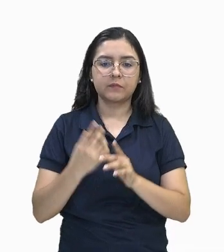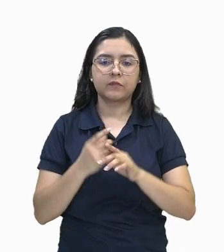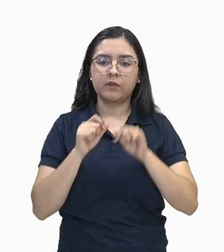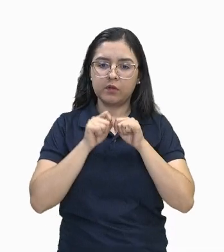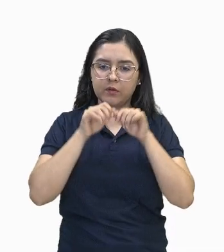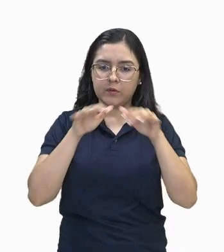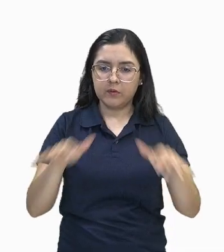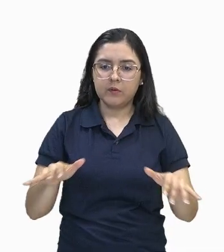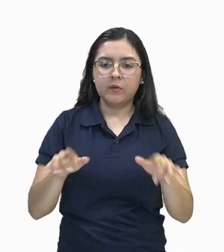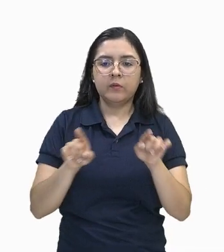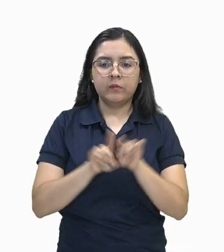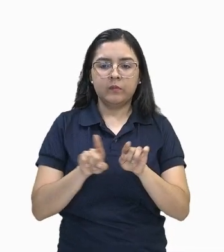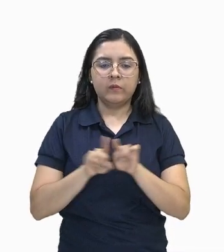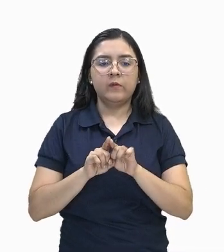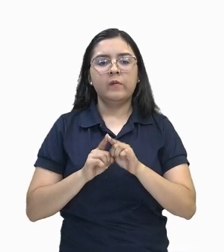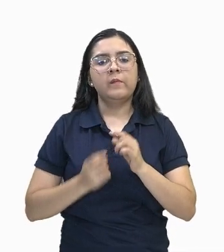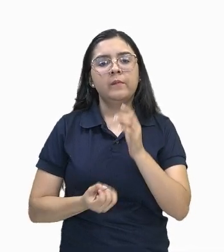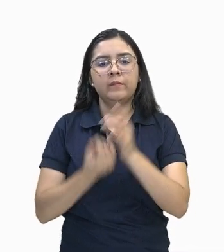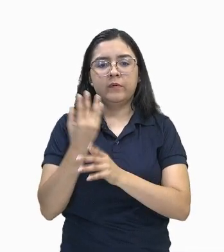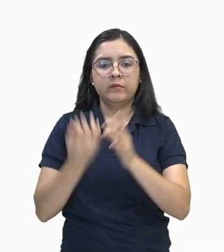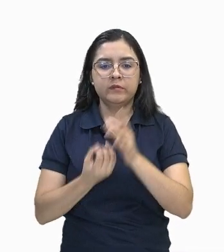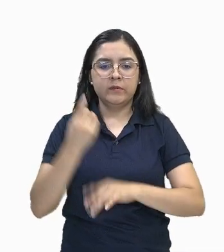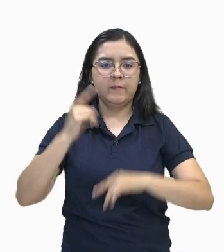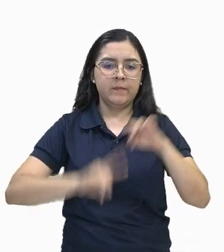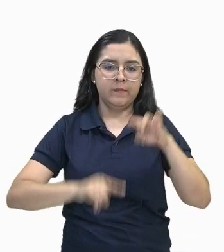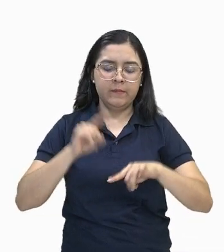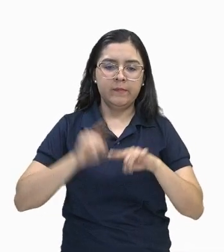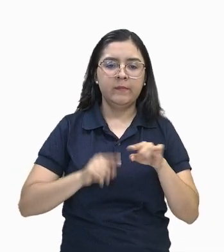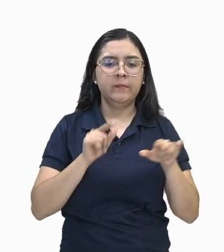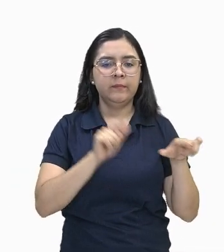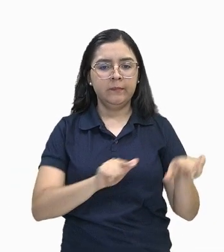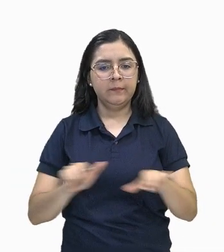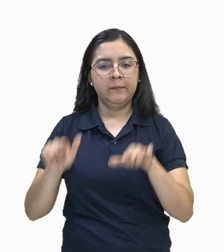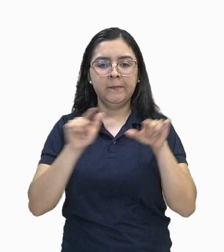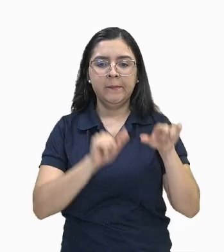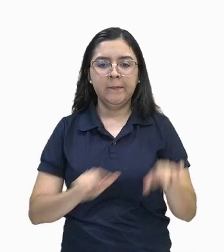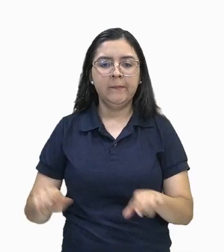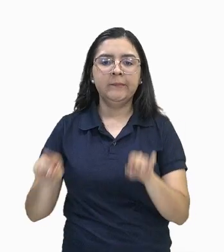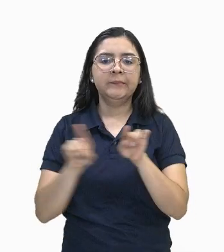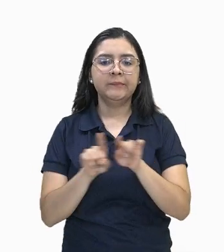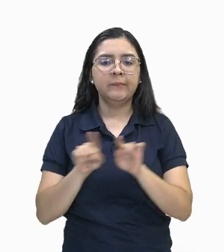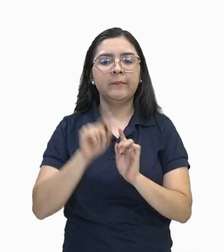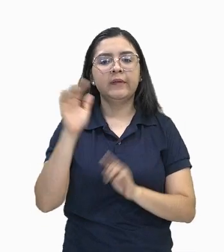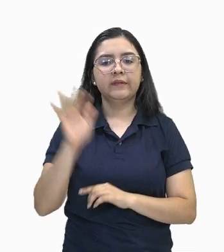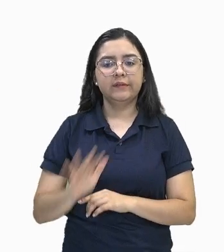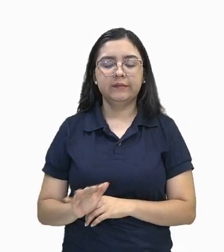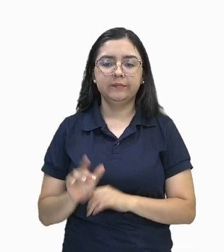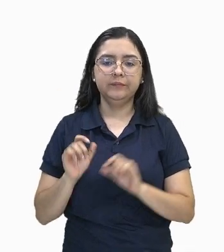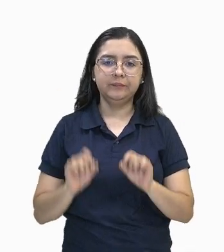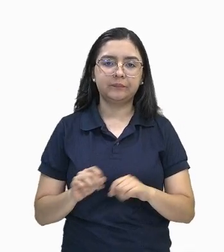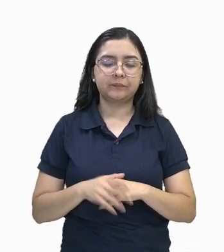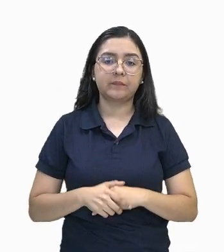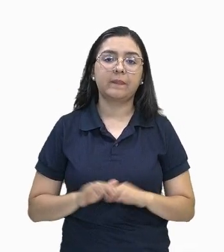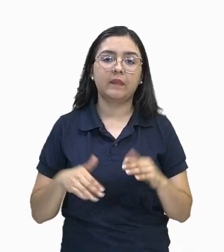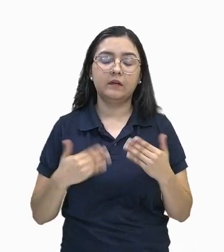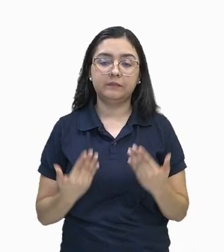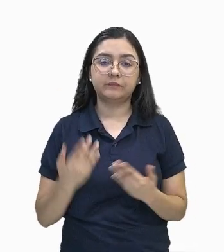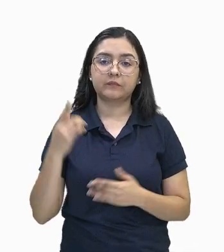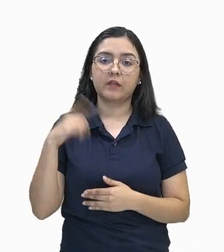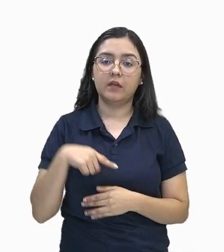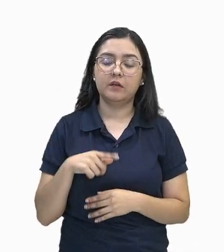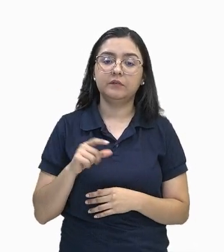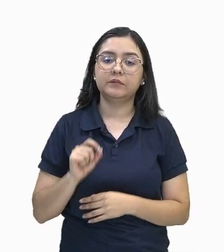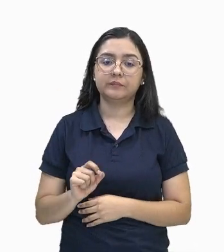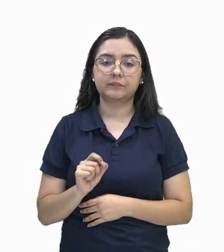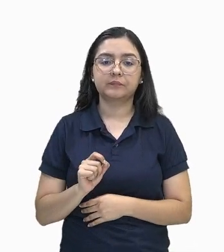ampliada, passando-se a fabricar artigos em série e o que barateava o custo por unidade. Estou falando aqui, dessa vez